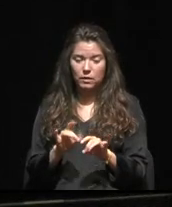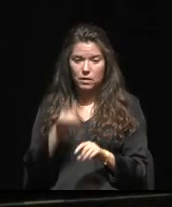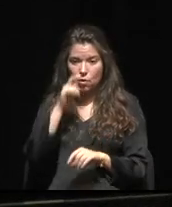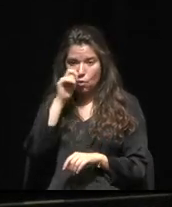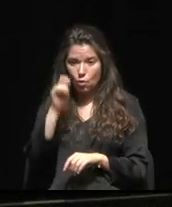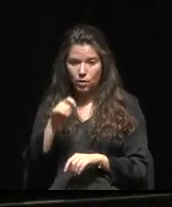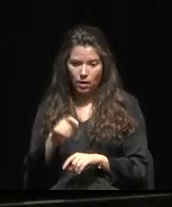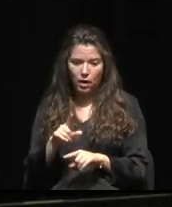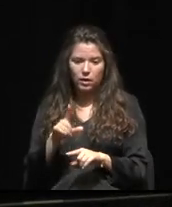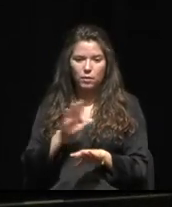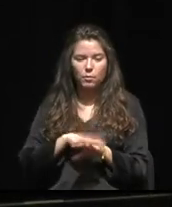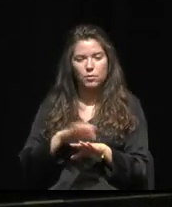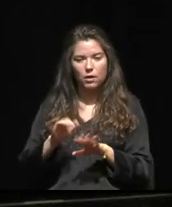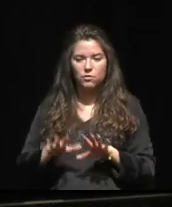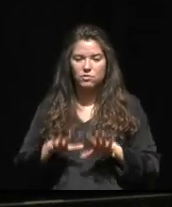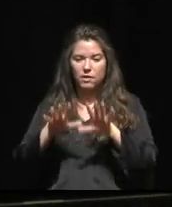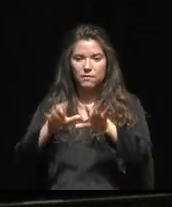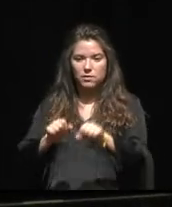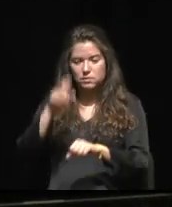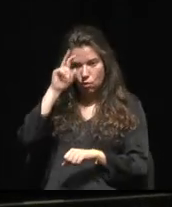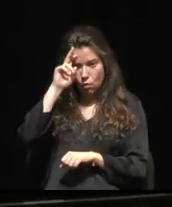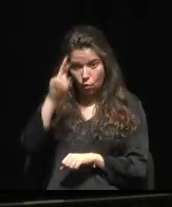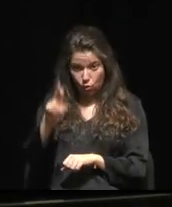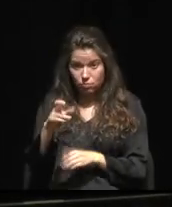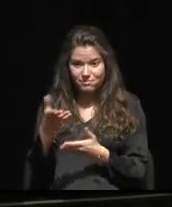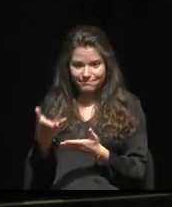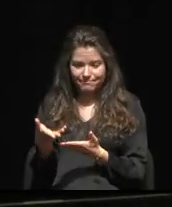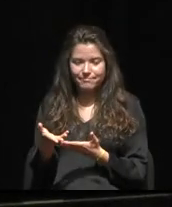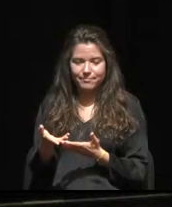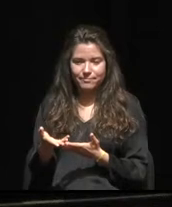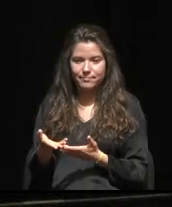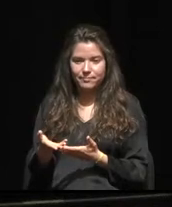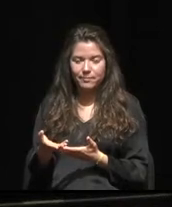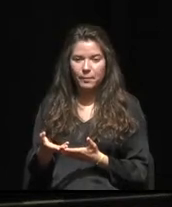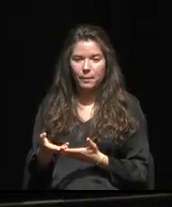Ucrânia com invasão Rússia rúa da